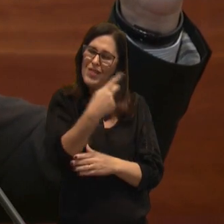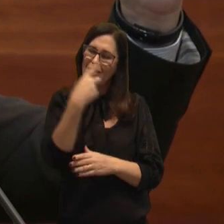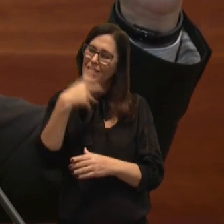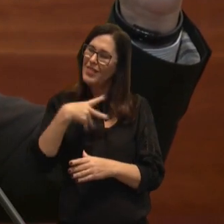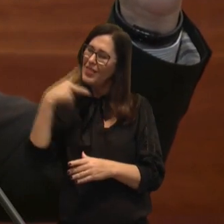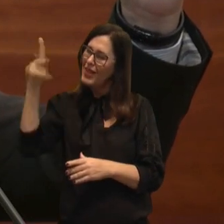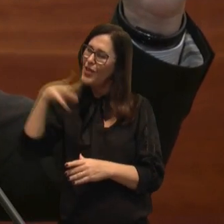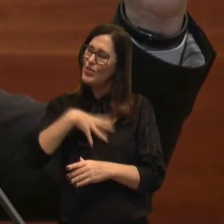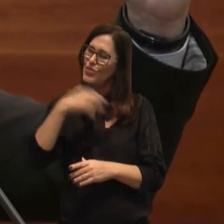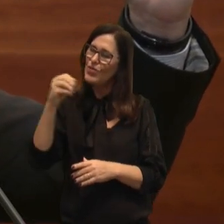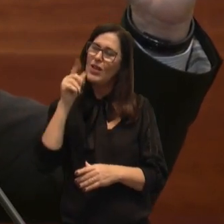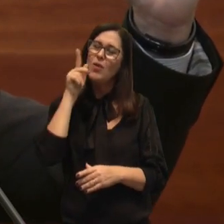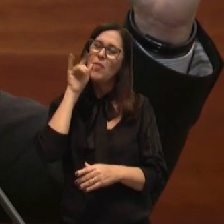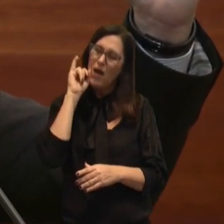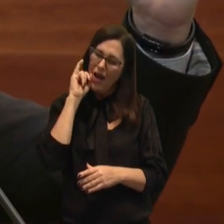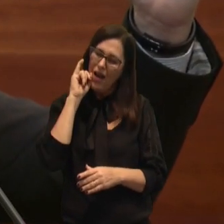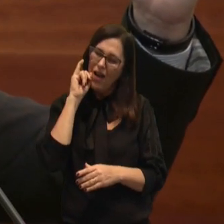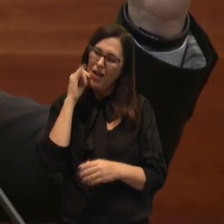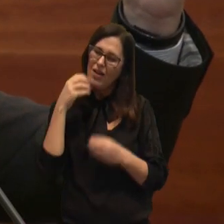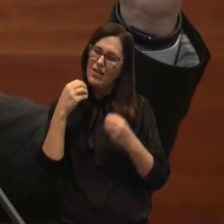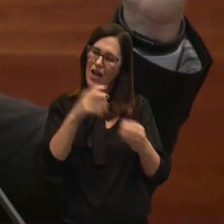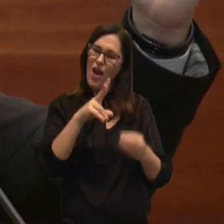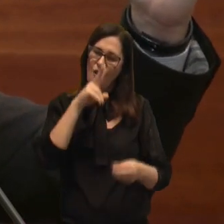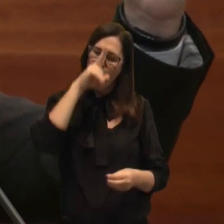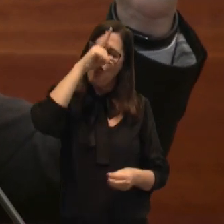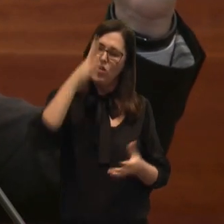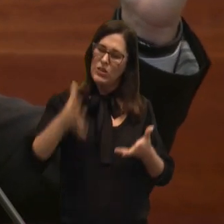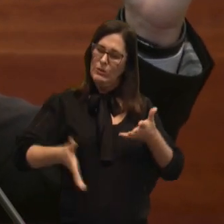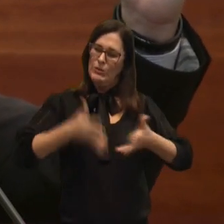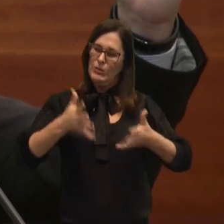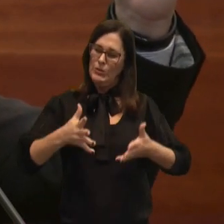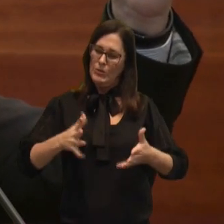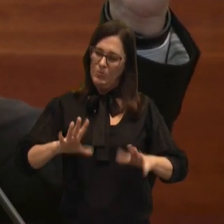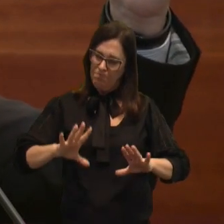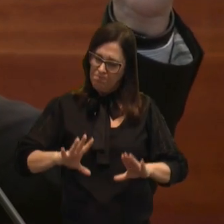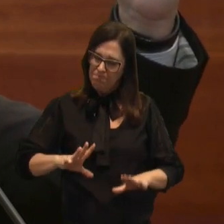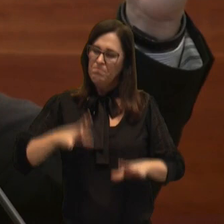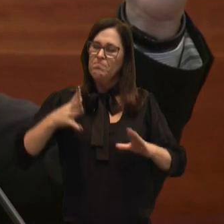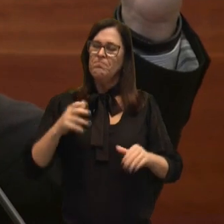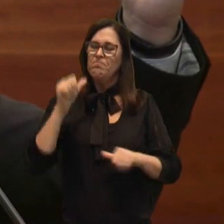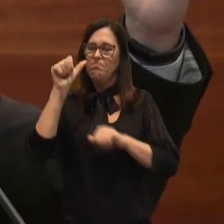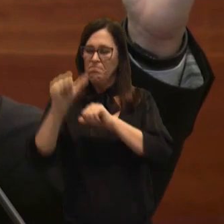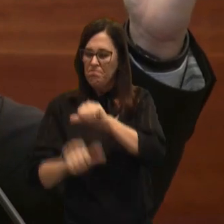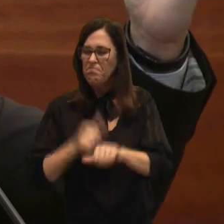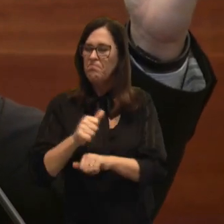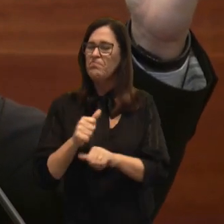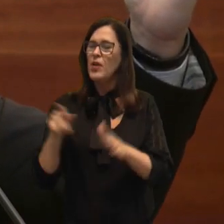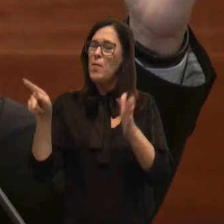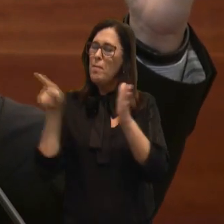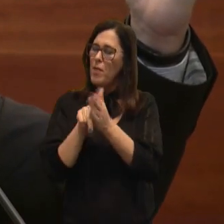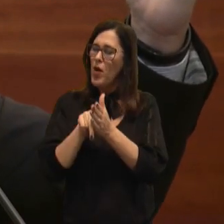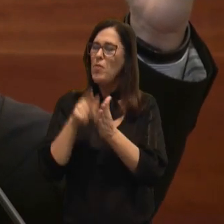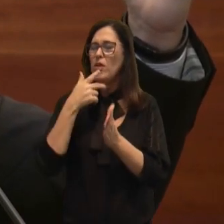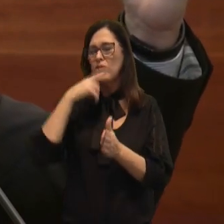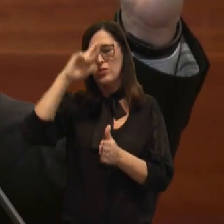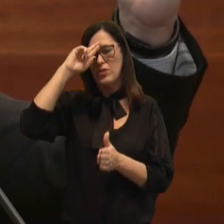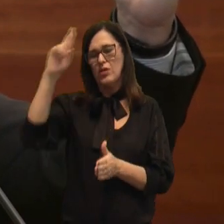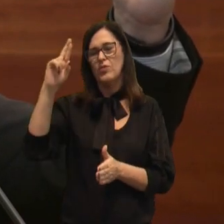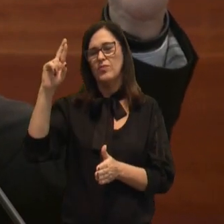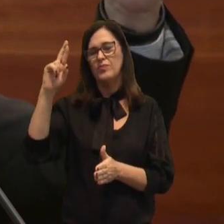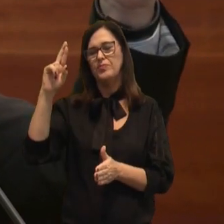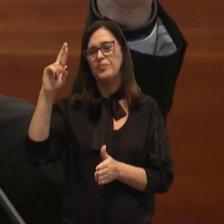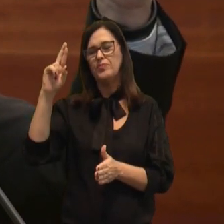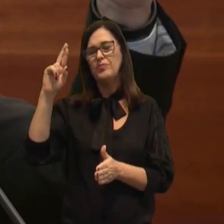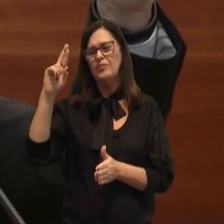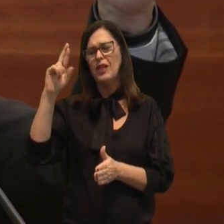filhos, Pai, possa trazer força, ânimo, vigor, renovo da parte do Senhor. E